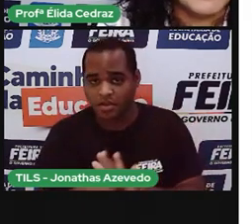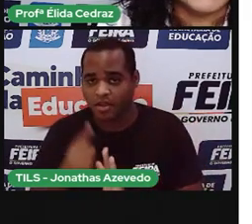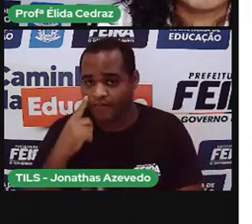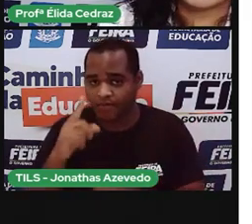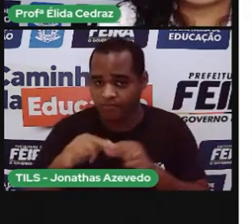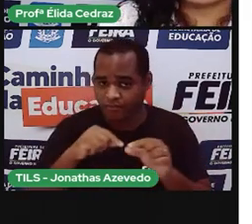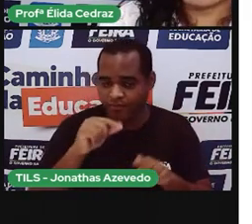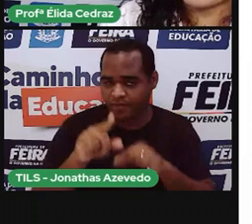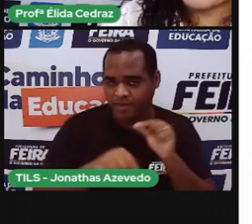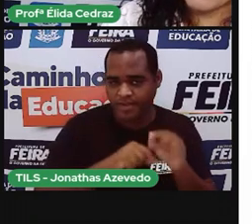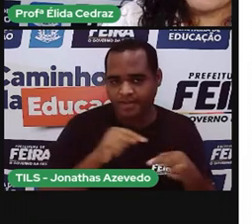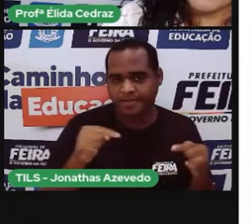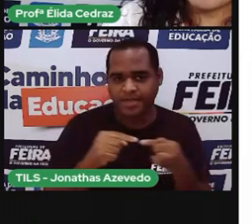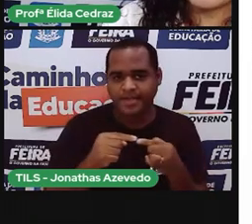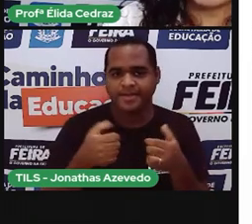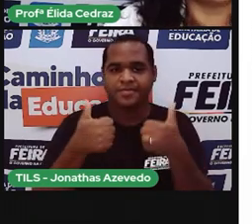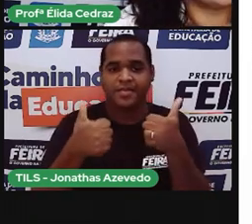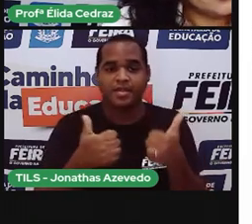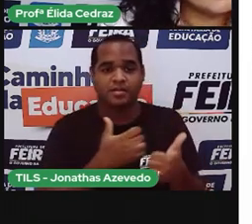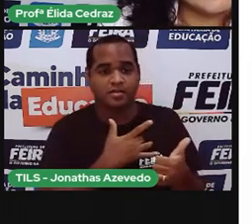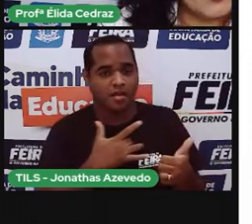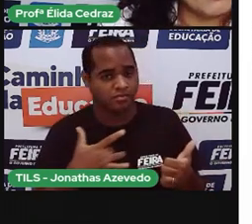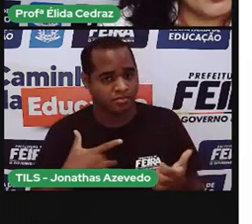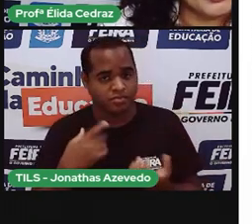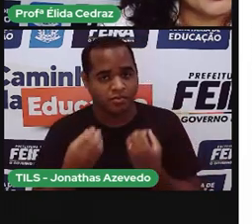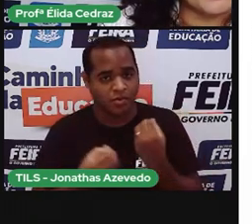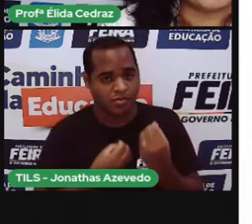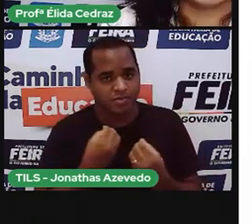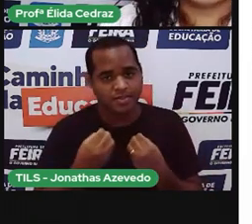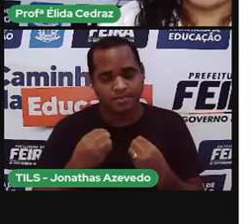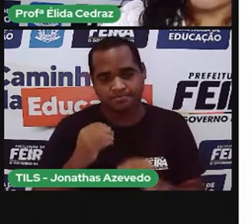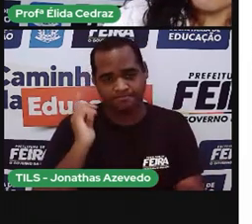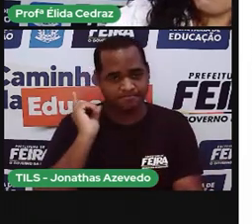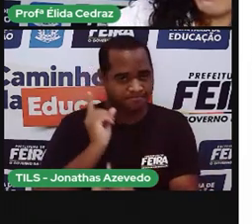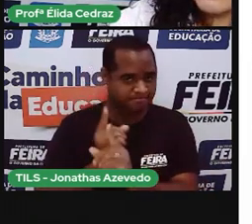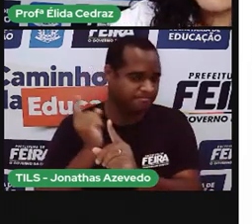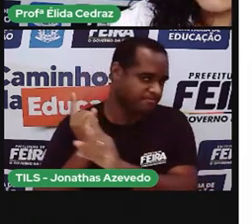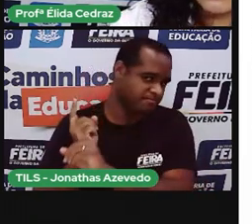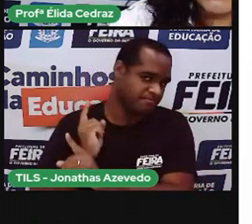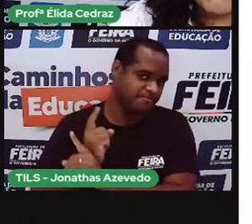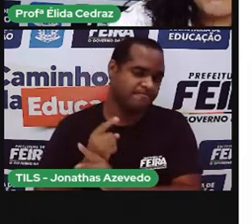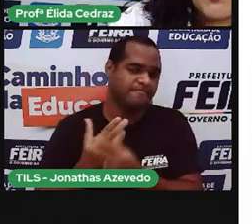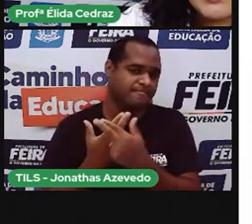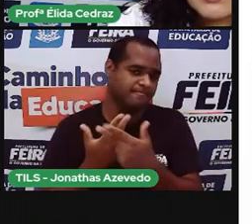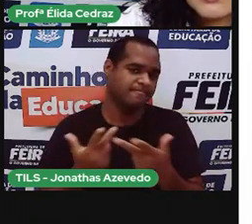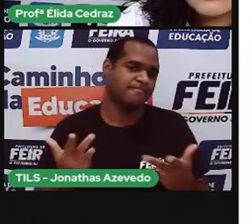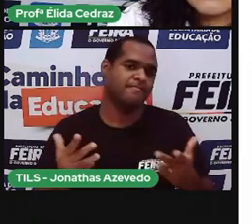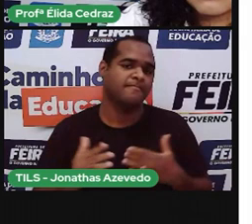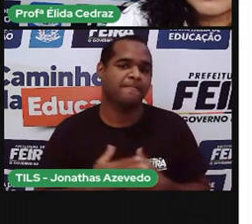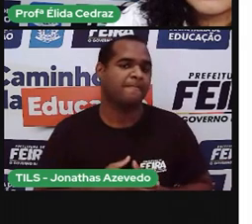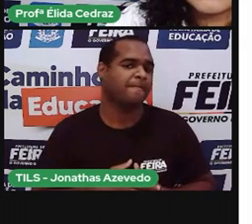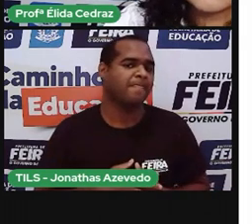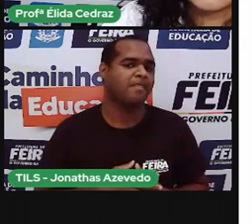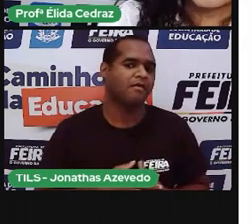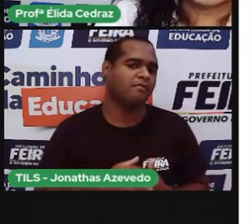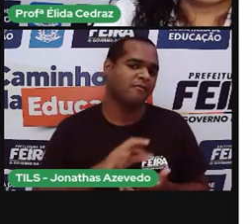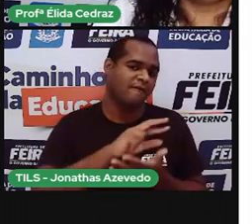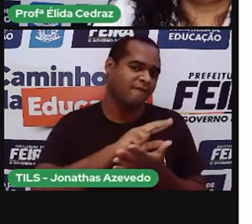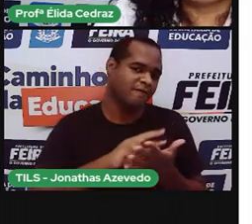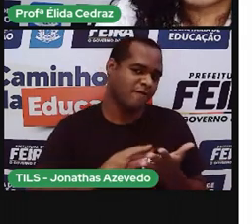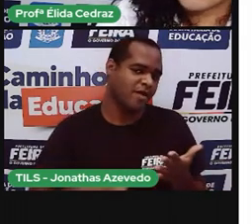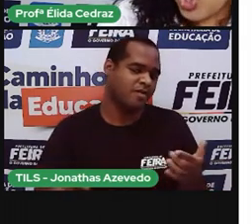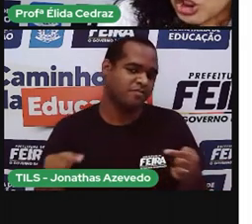saber escolher alimentos mais saudáveis e ele concordou. Olha só quantas coisas